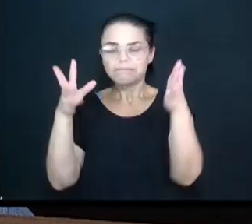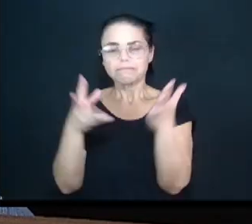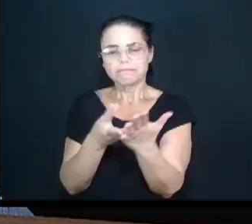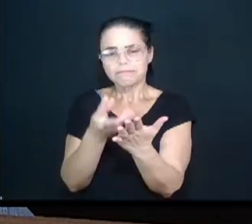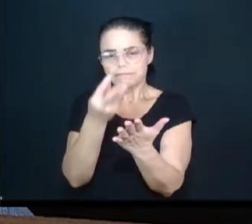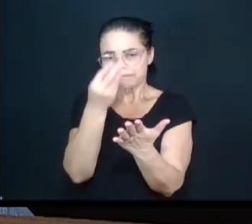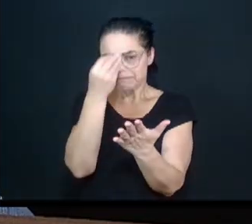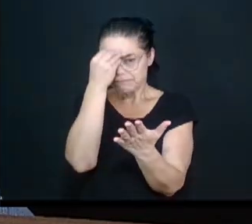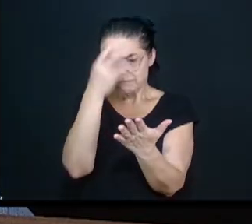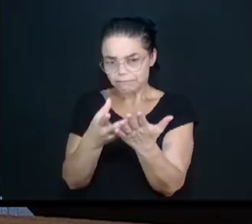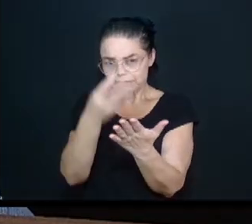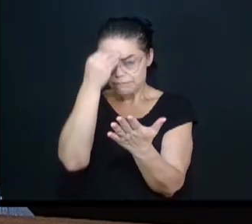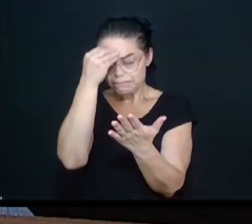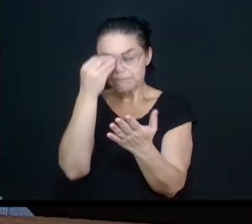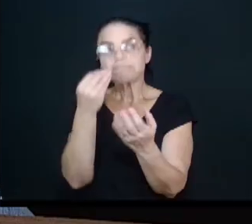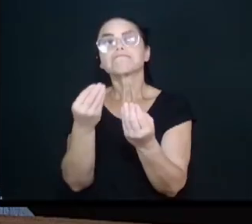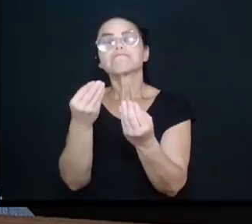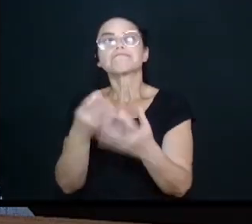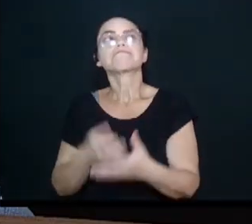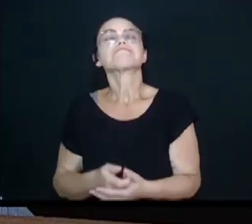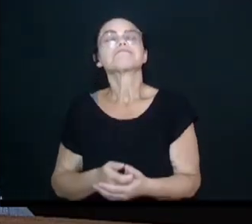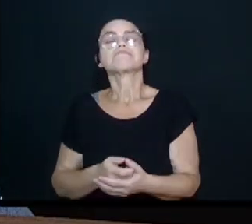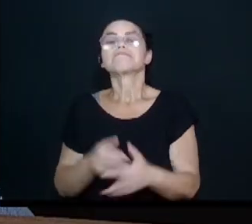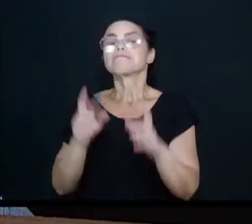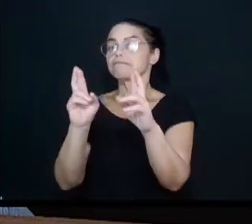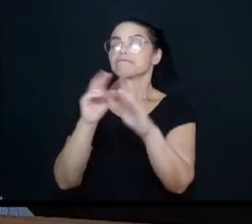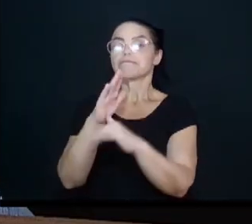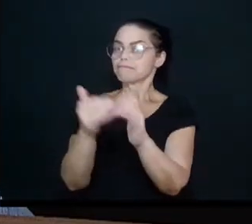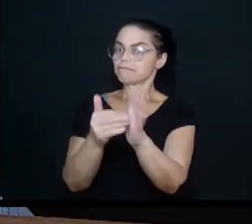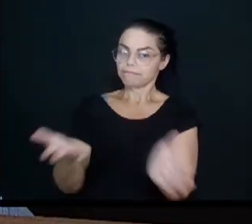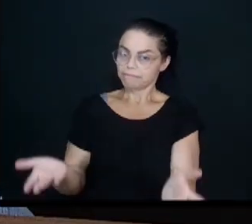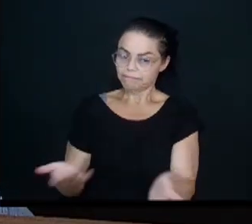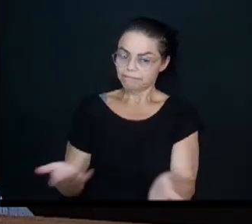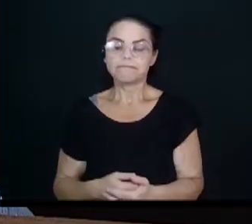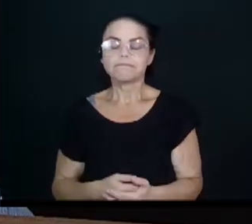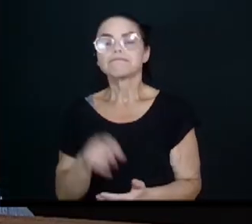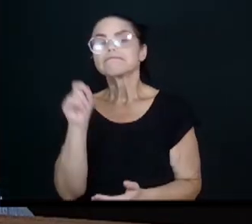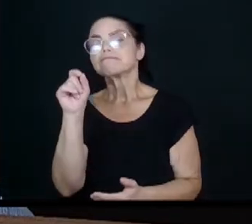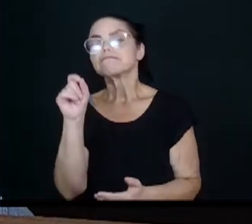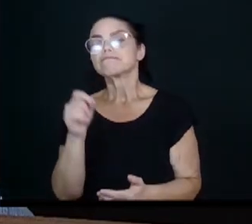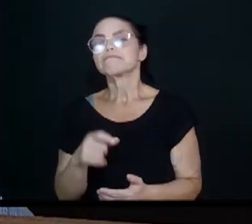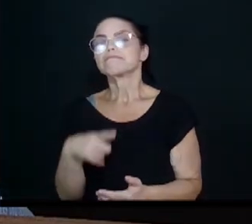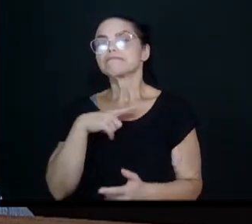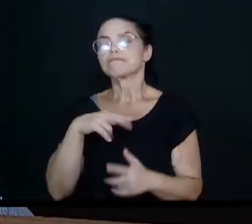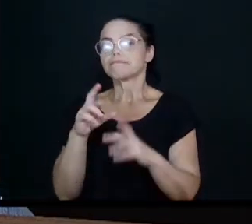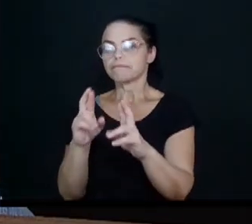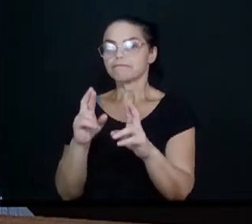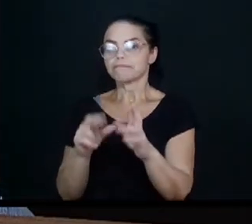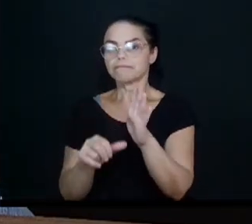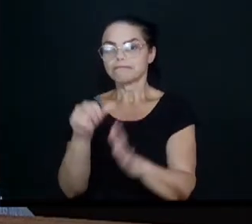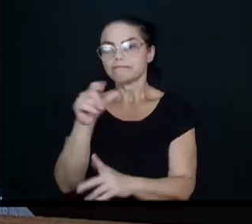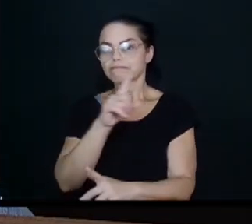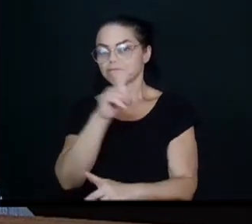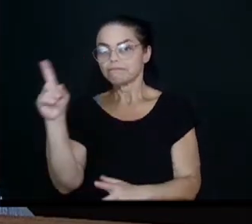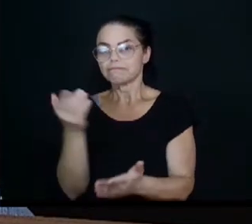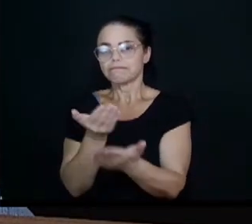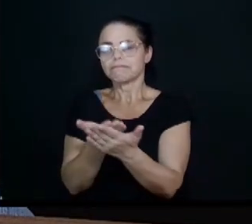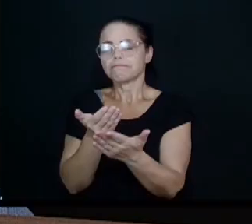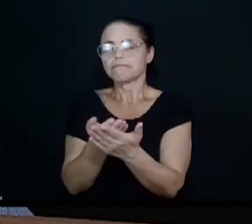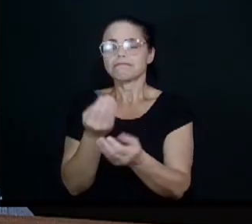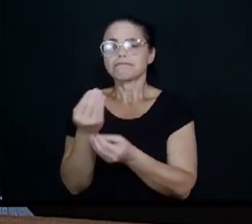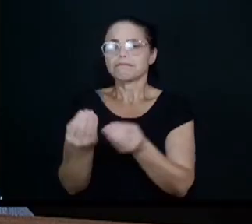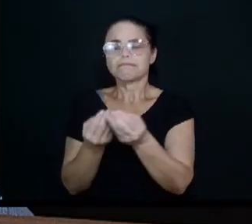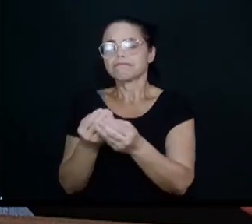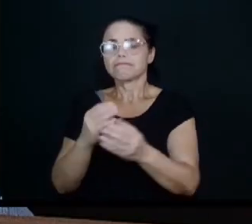que eu posso dizer, esperando tudo, assim, né? Sim, E sim, o que sim. que ele deve esperar nesse primeiro dia de aula? Como que ele deve se comportar? O que